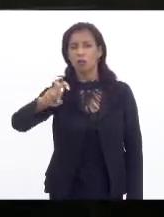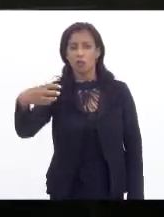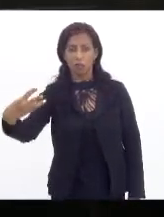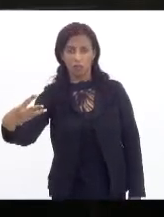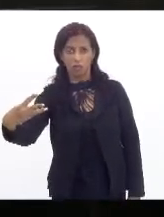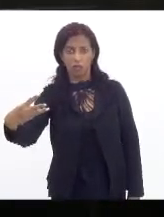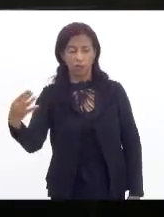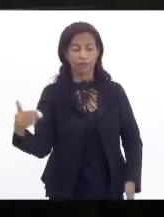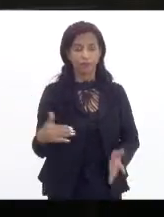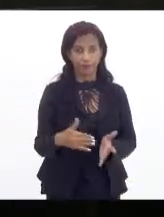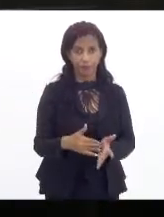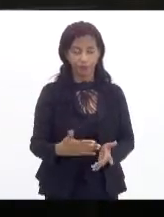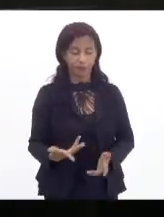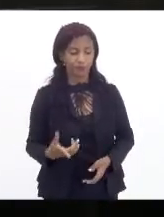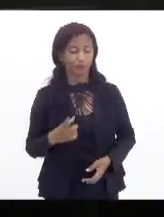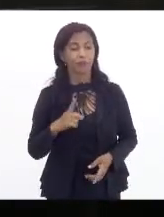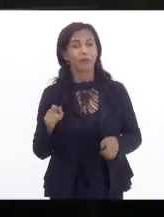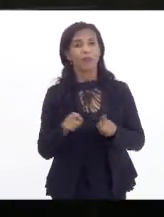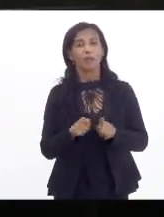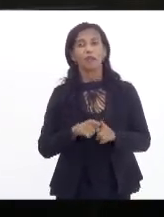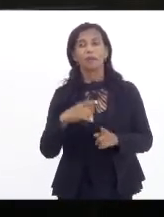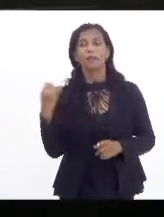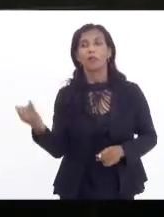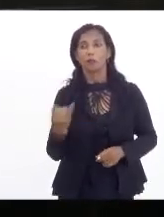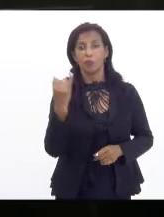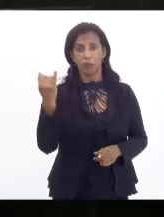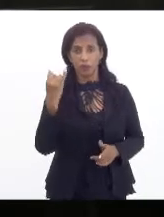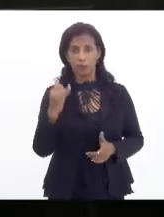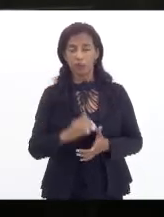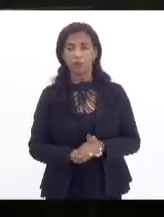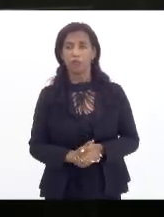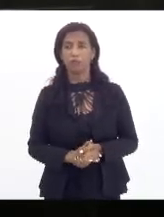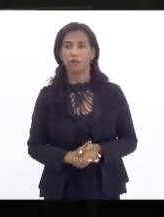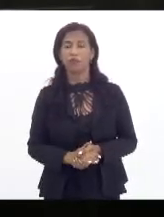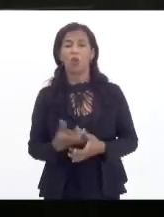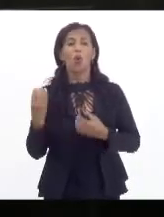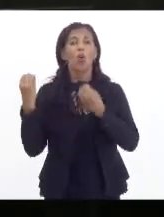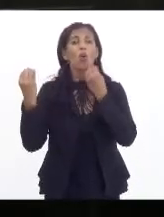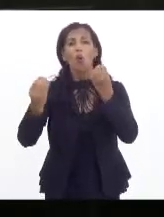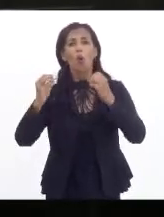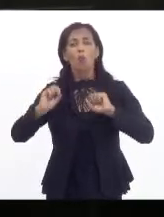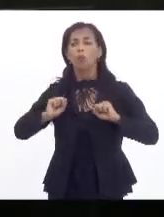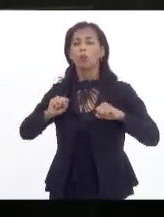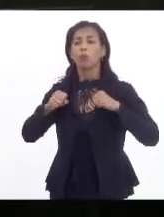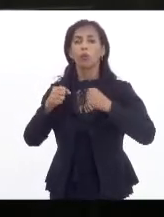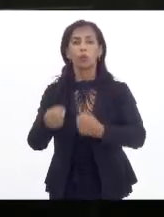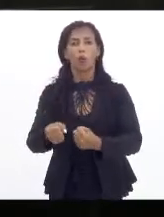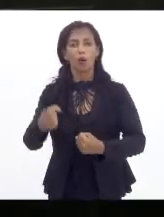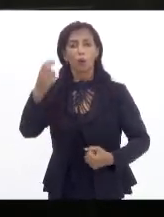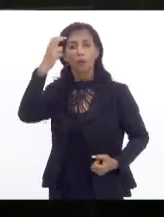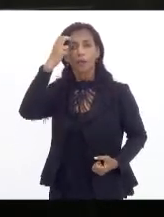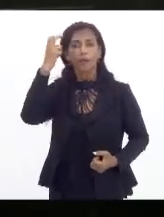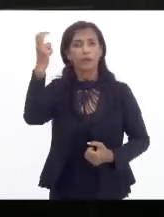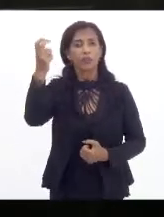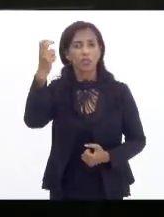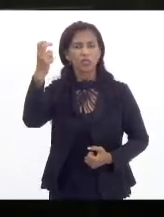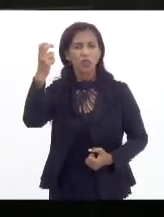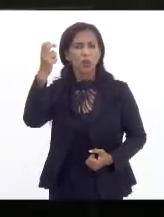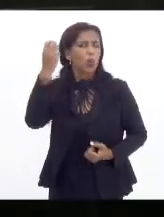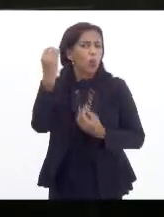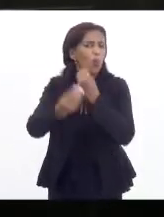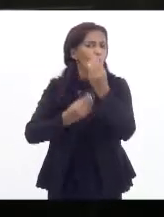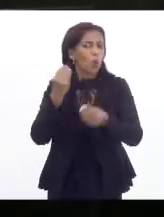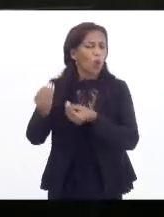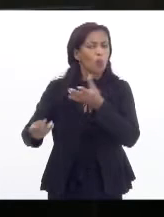1953. E por último, tem uma questão importante, Rejane, nesse tema, que é como enfrentar com inteligência, com sabedoria,